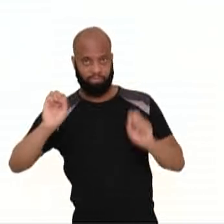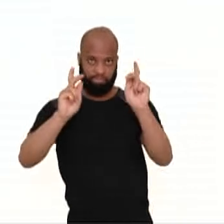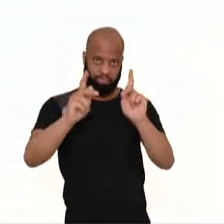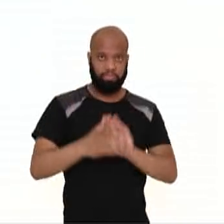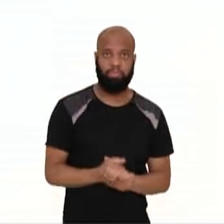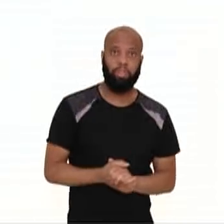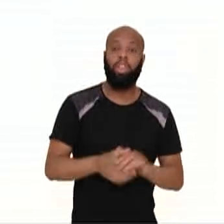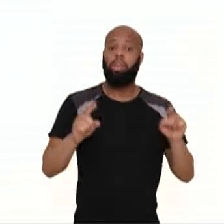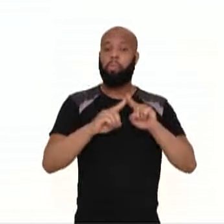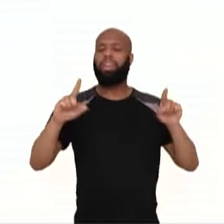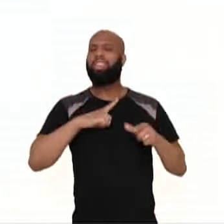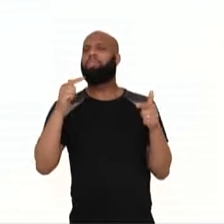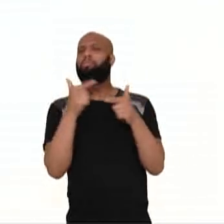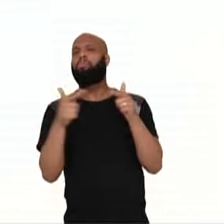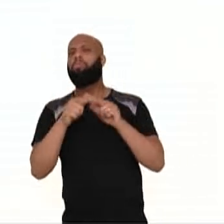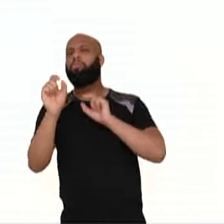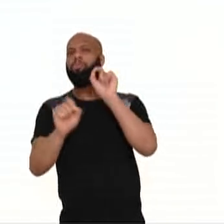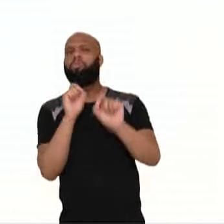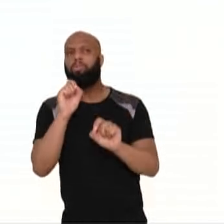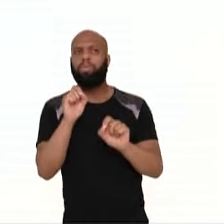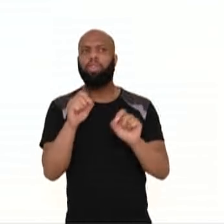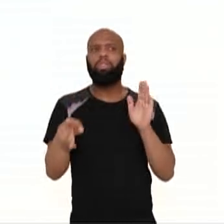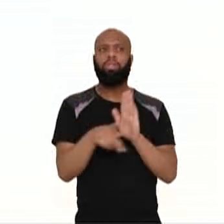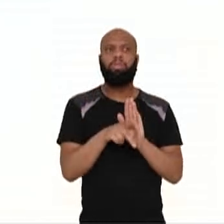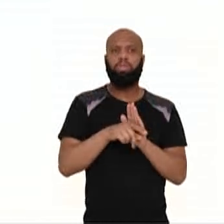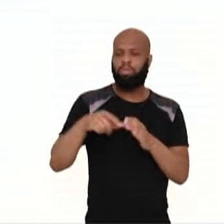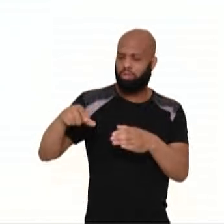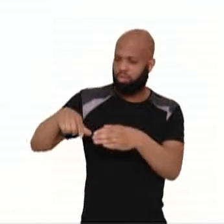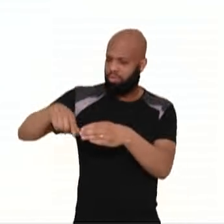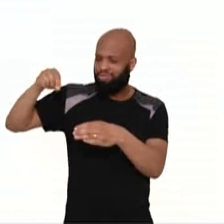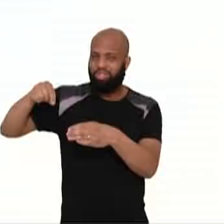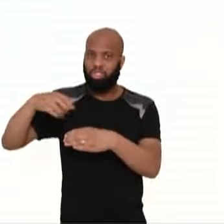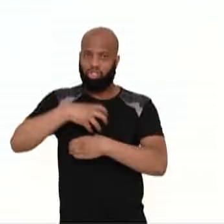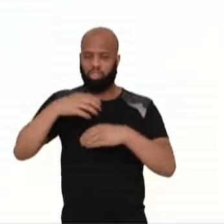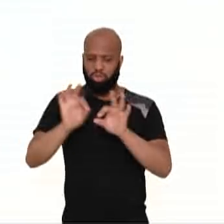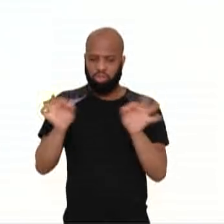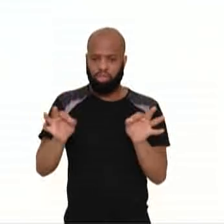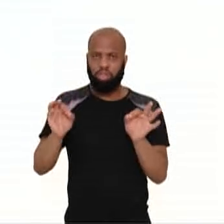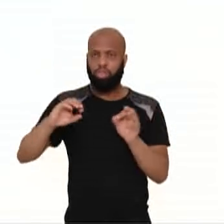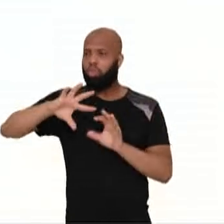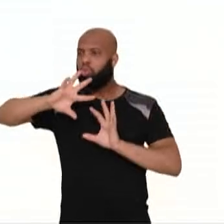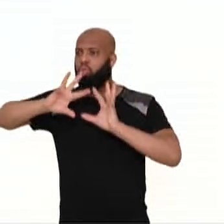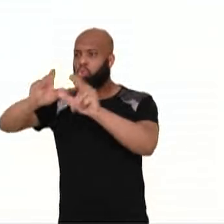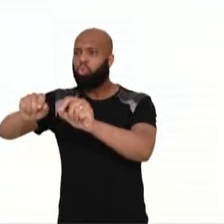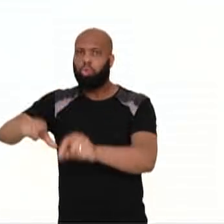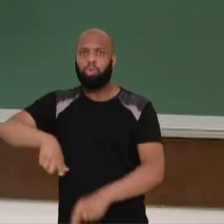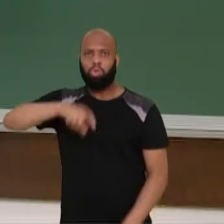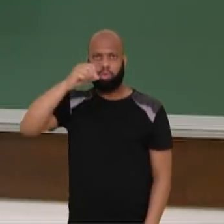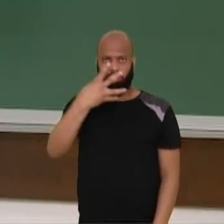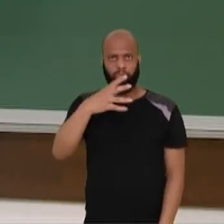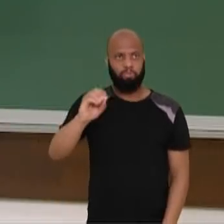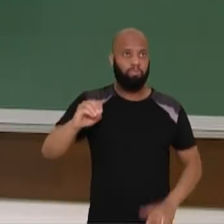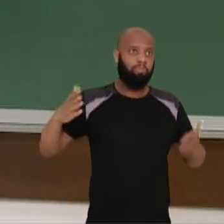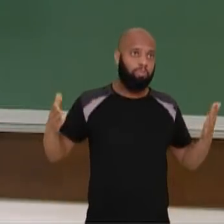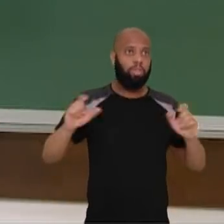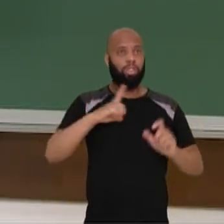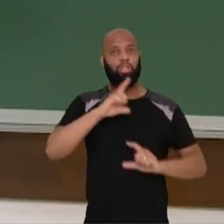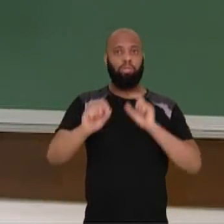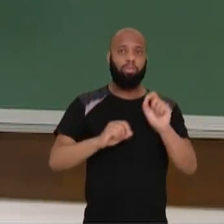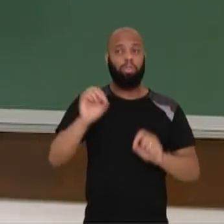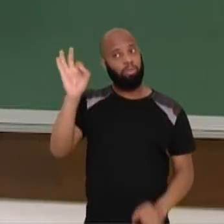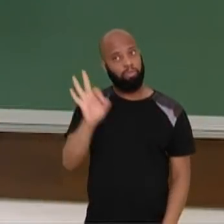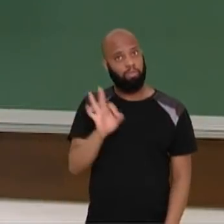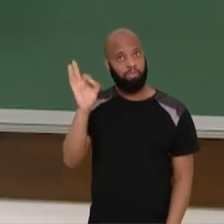ok? Mas tem um probleminha. Se for realizada uma amostra simples, eu vou lá pegar todo esse povo e vou sortear 40, existe